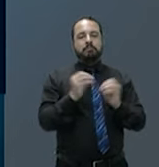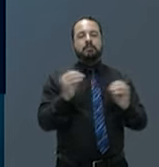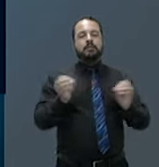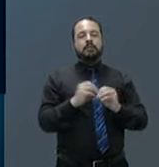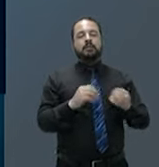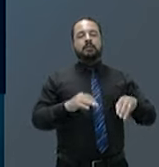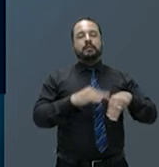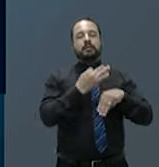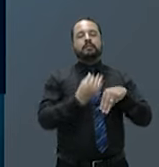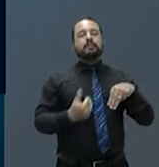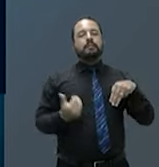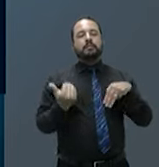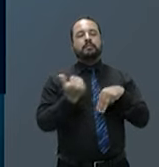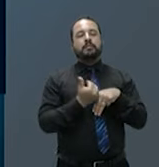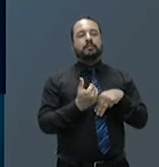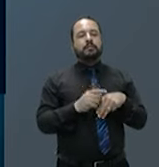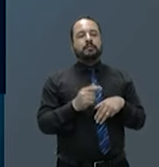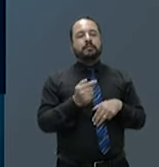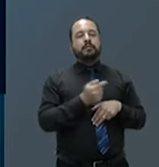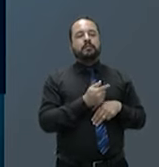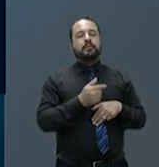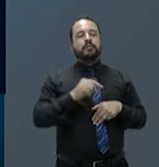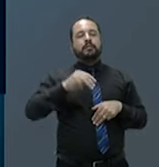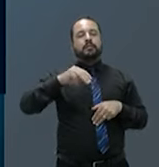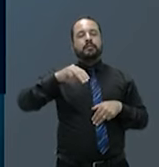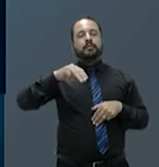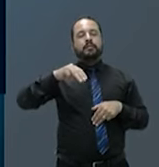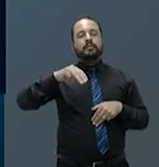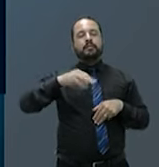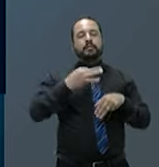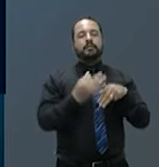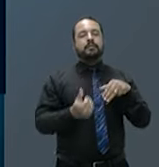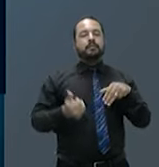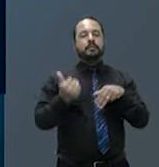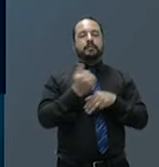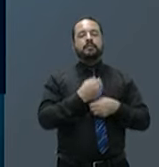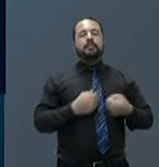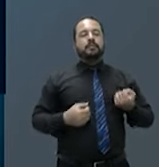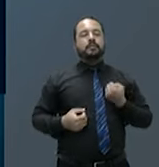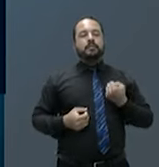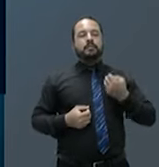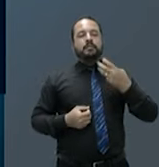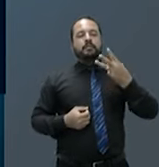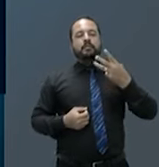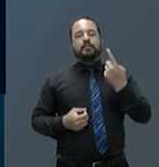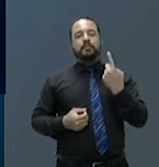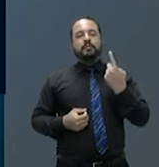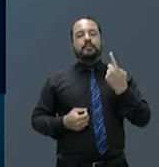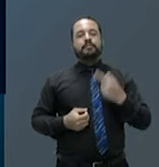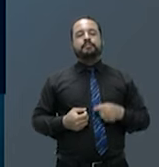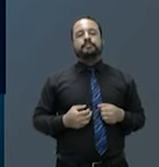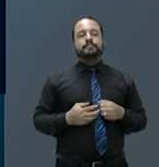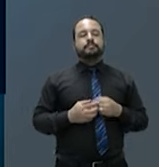está ali no canto? Porque é o número 31.